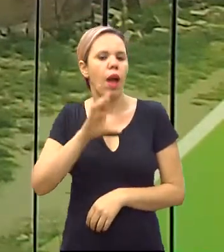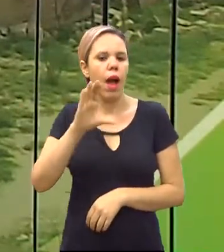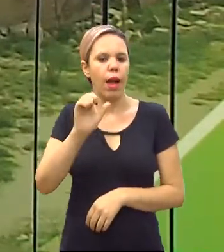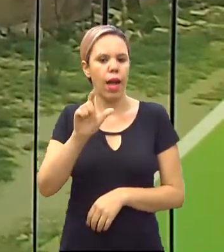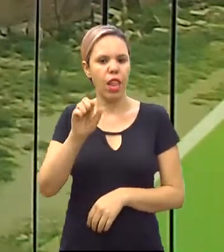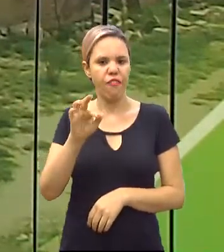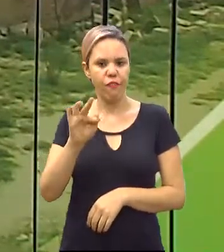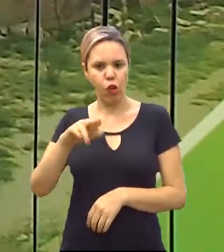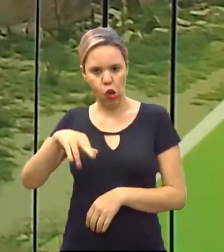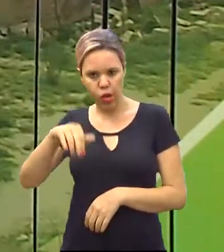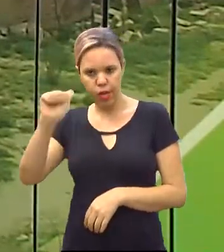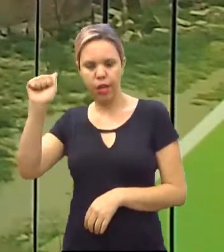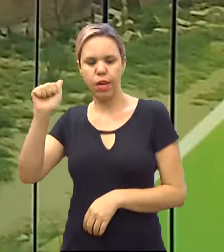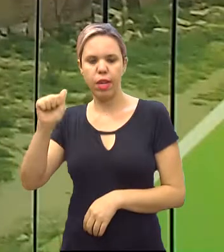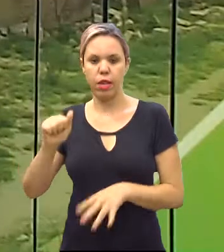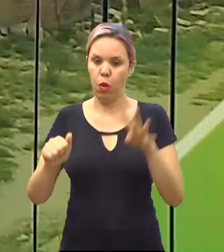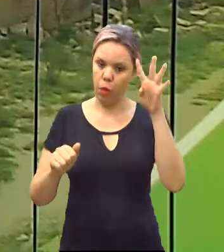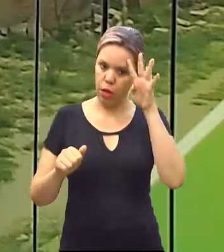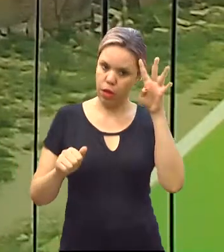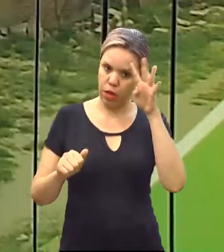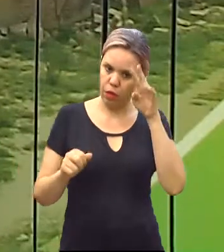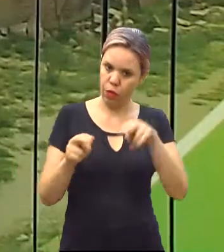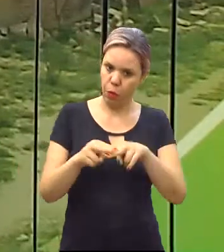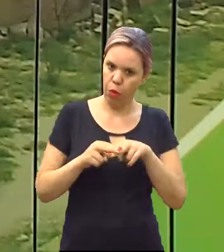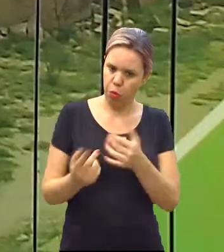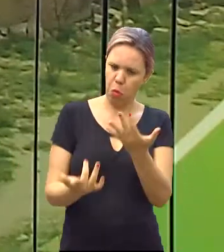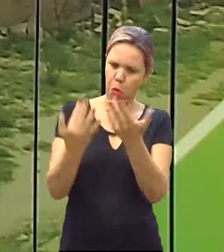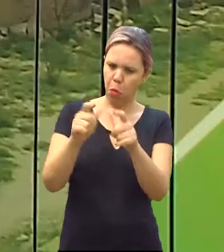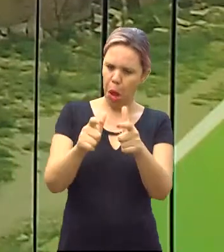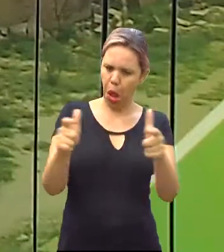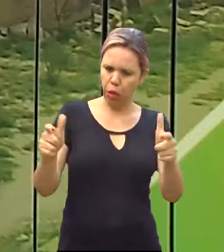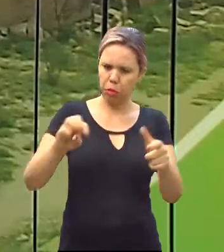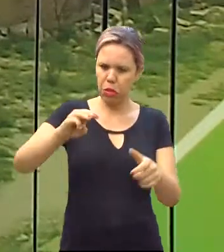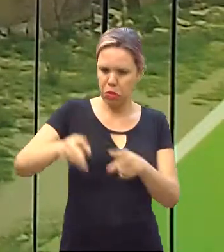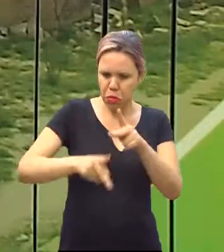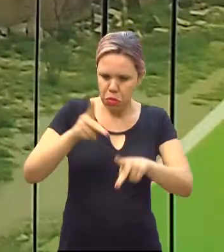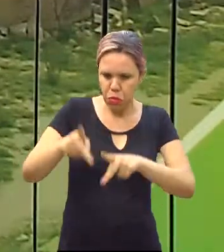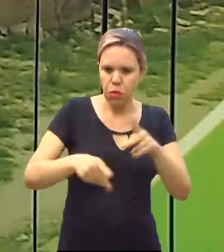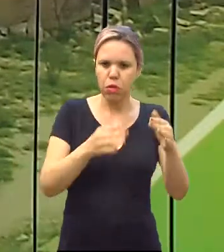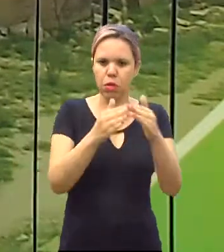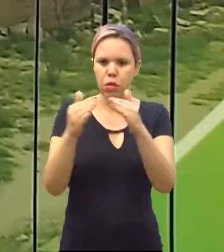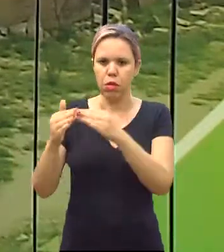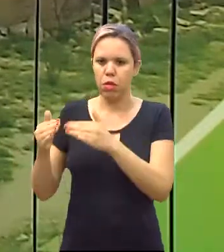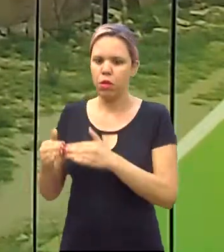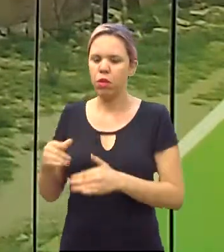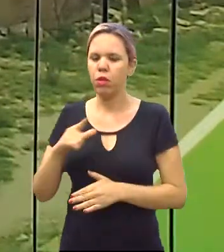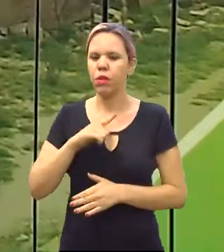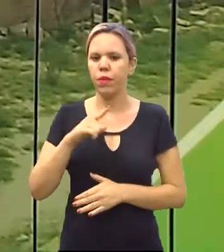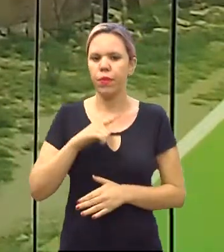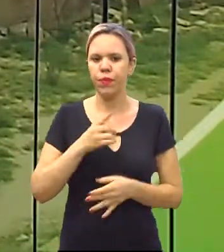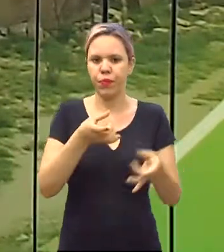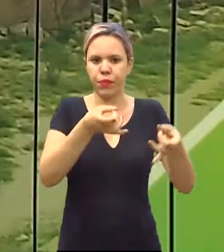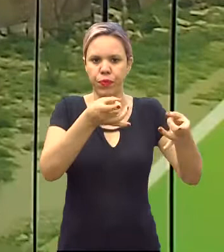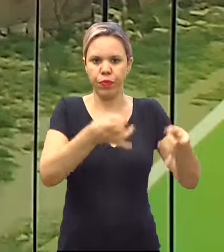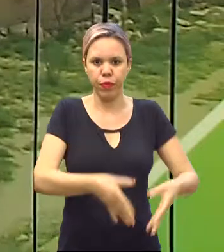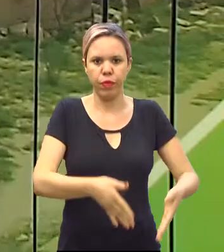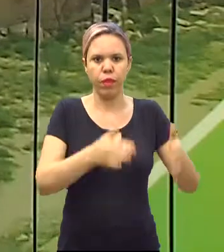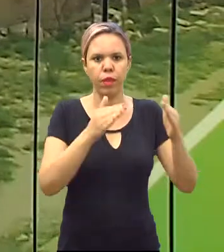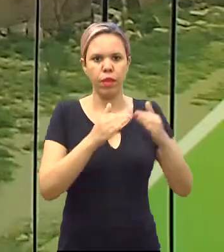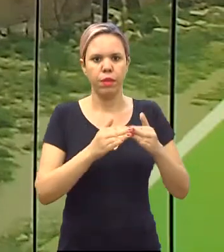quarta-feira. Além disso, por causa do fogo, milhares de moradores da região tiveram que deixar as